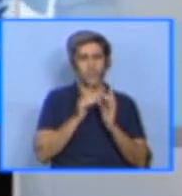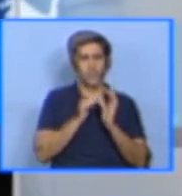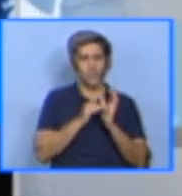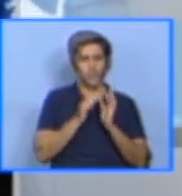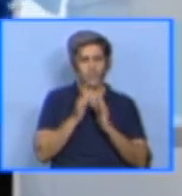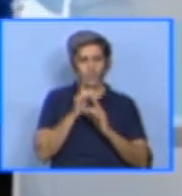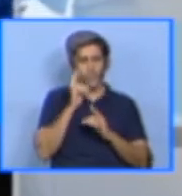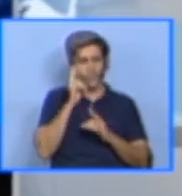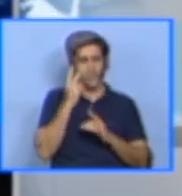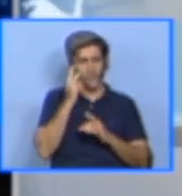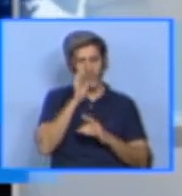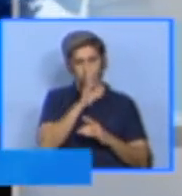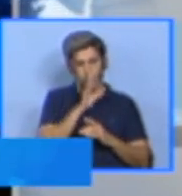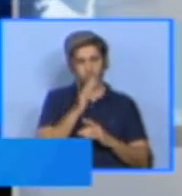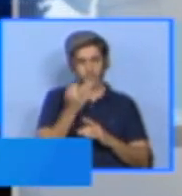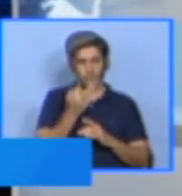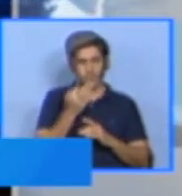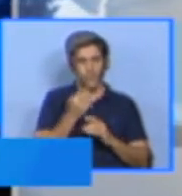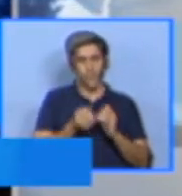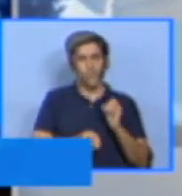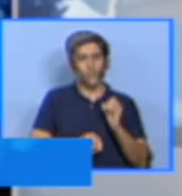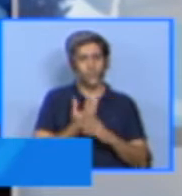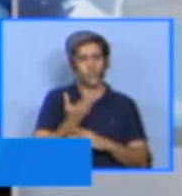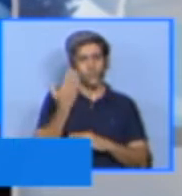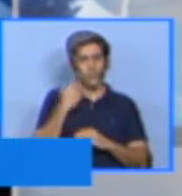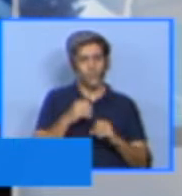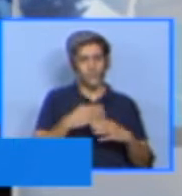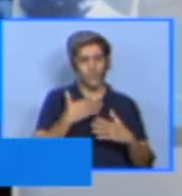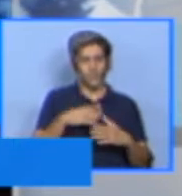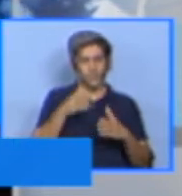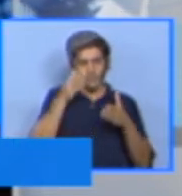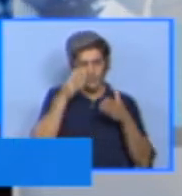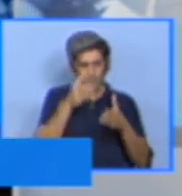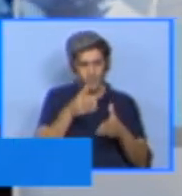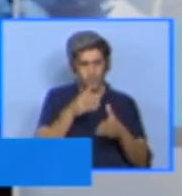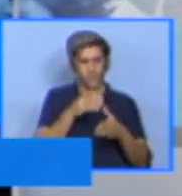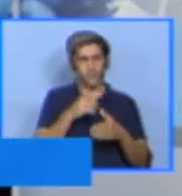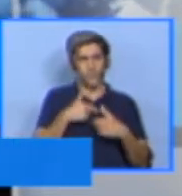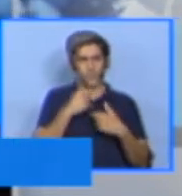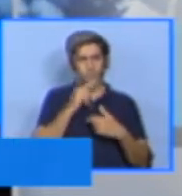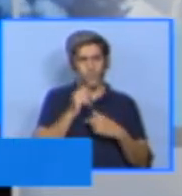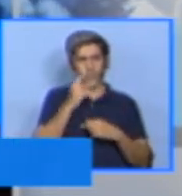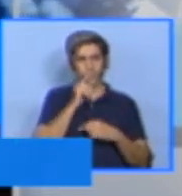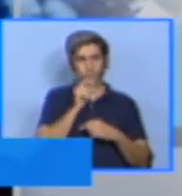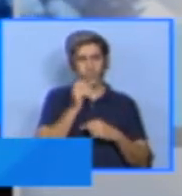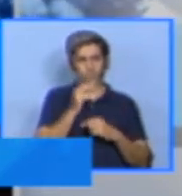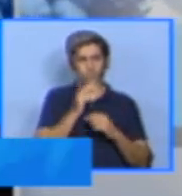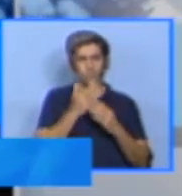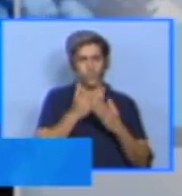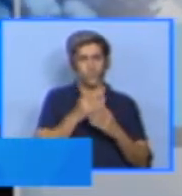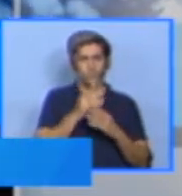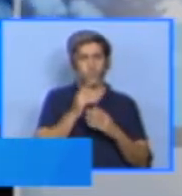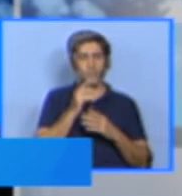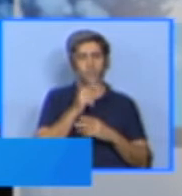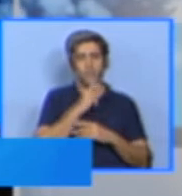Sim, sem dúvida. O nosso fundador, desde o início, esteve sempre muito focado, e o nosso próprio nome, o primeiro nome que nós tivemos foi Ajuda aos Padres de